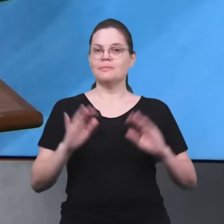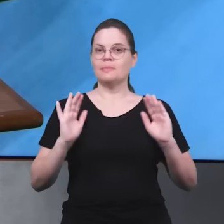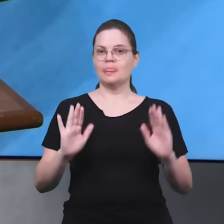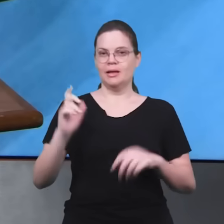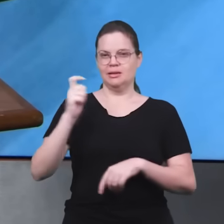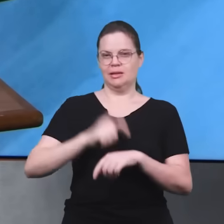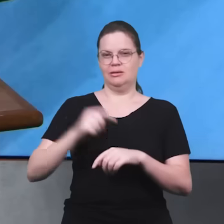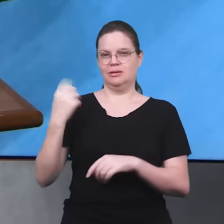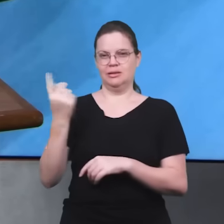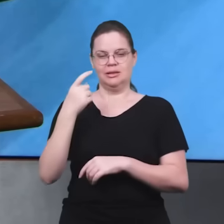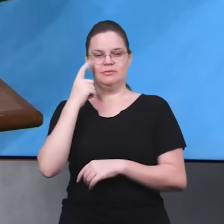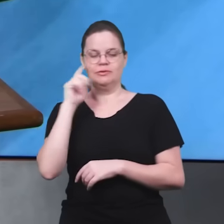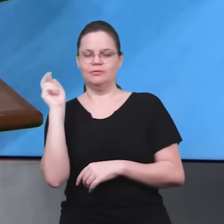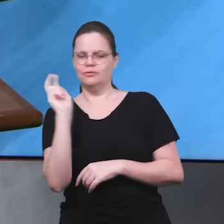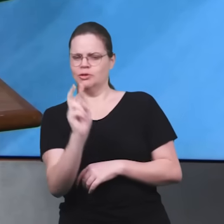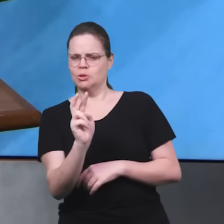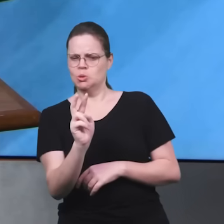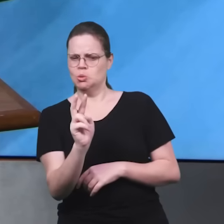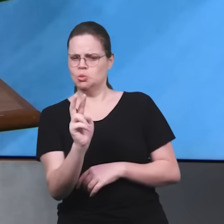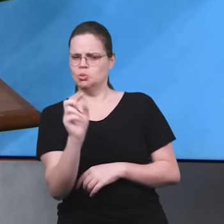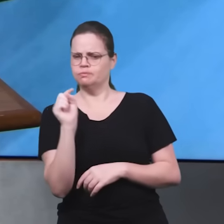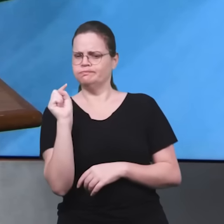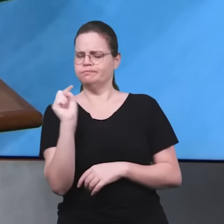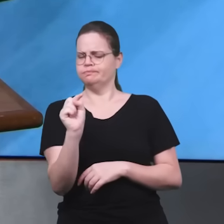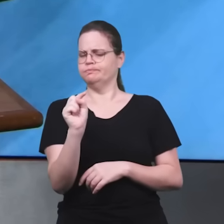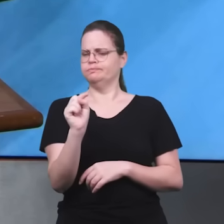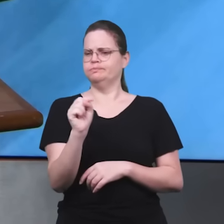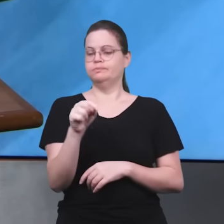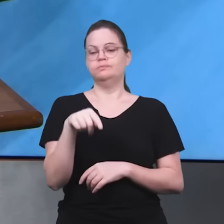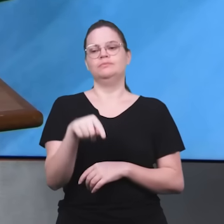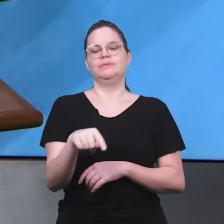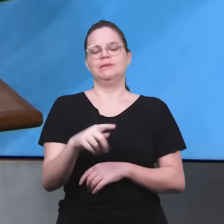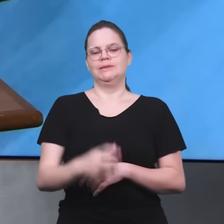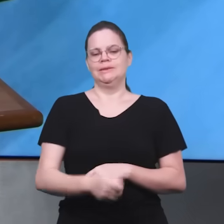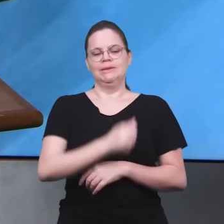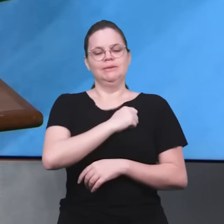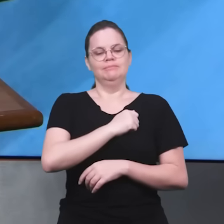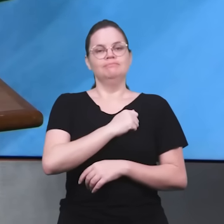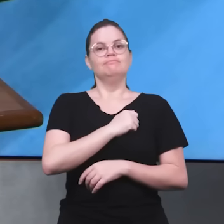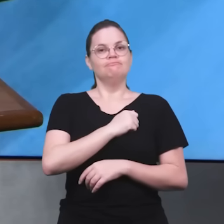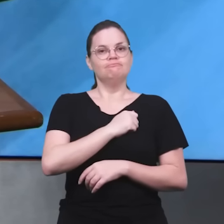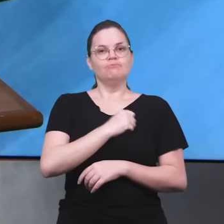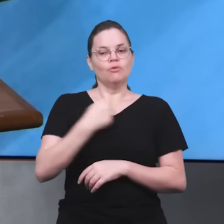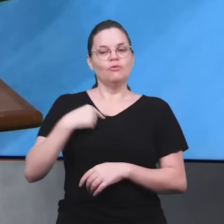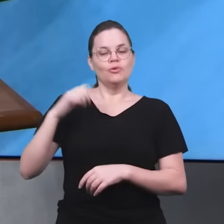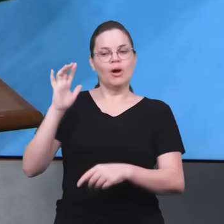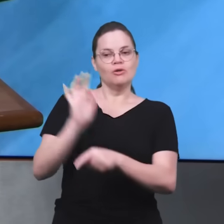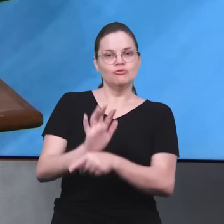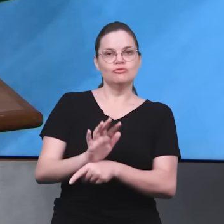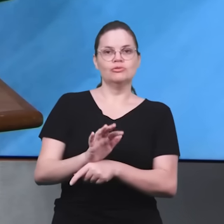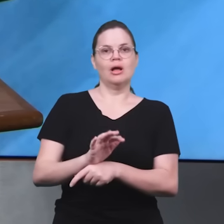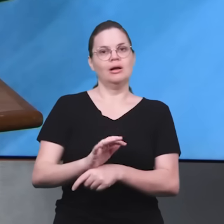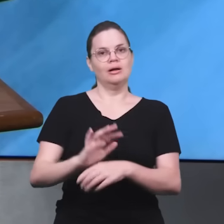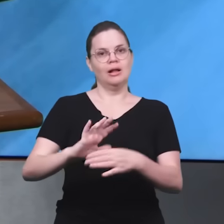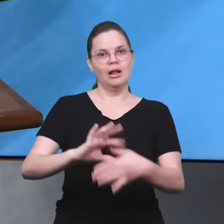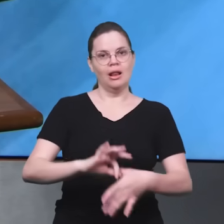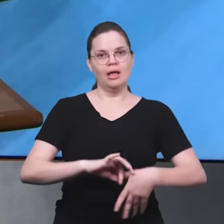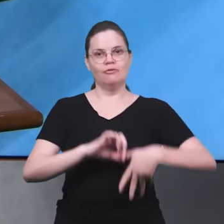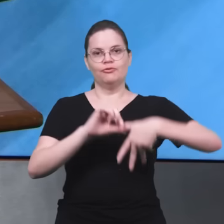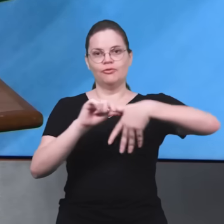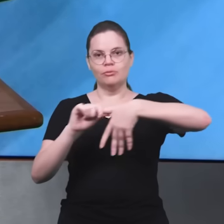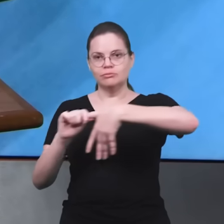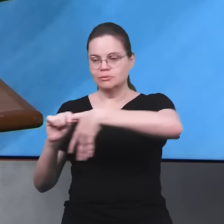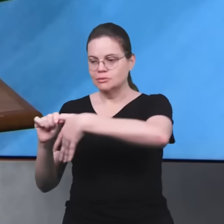Davi viu aquele homem, Davi se compadeceu e deu a ele